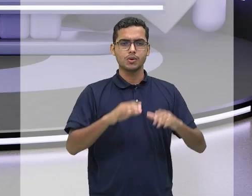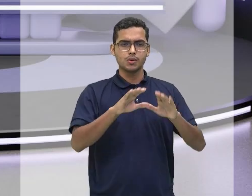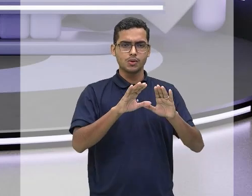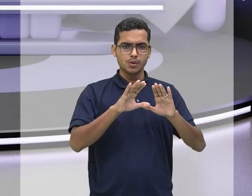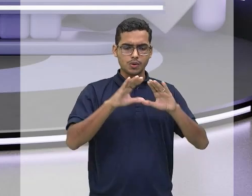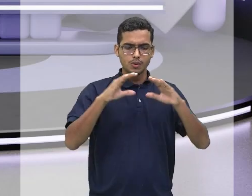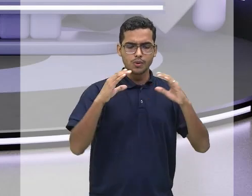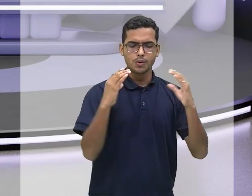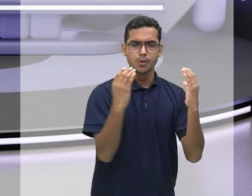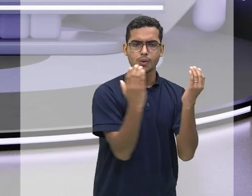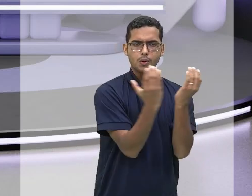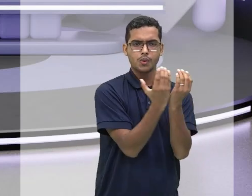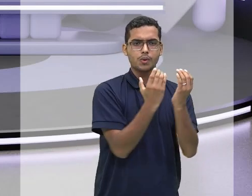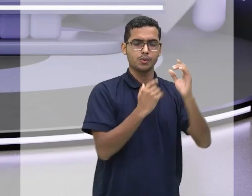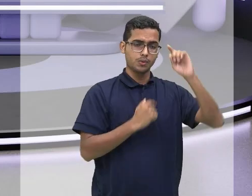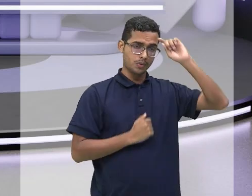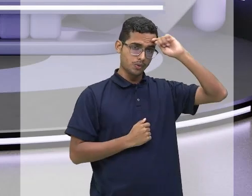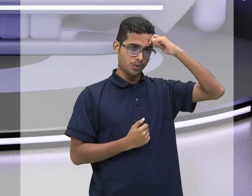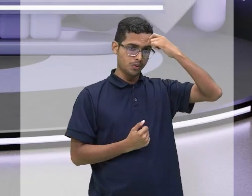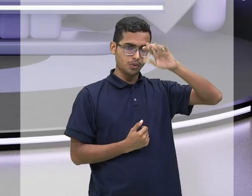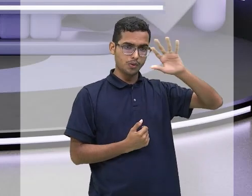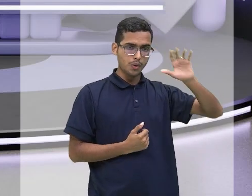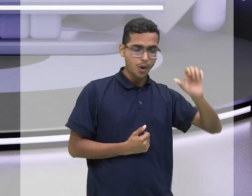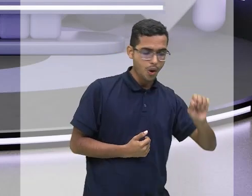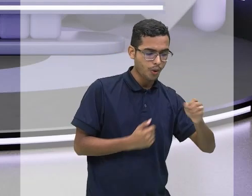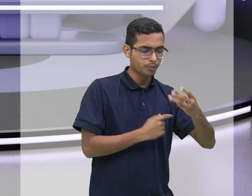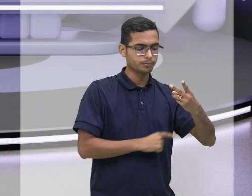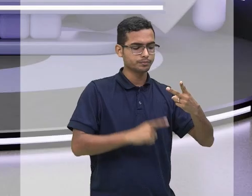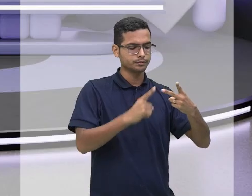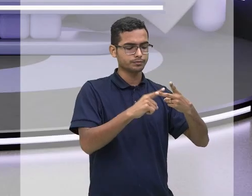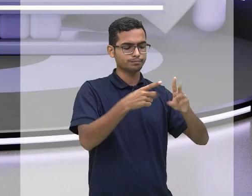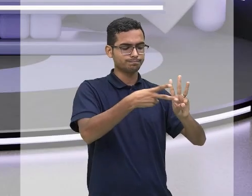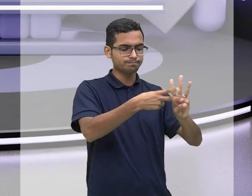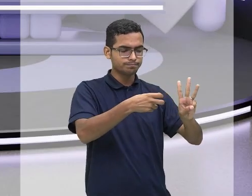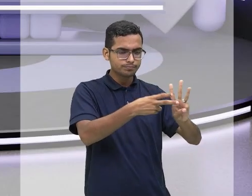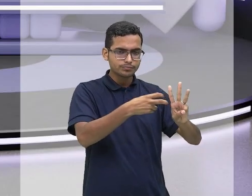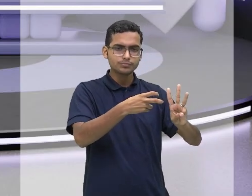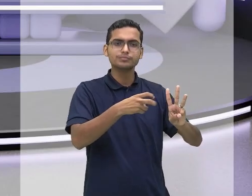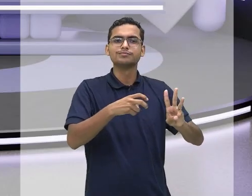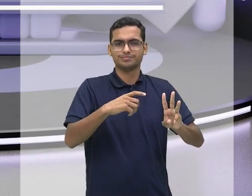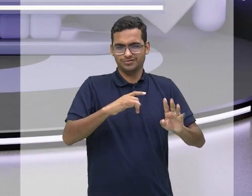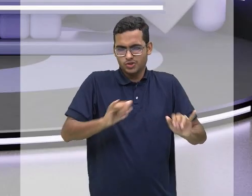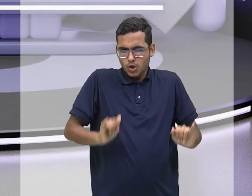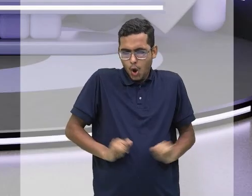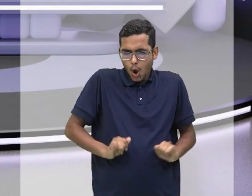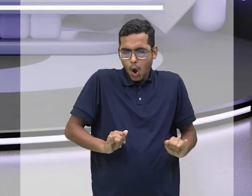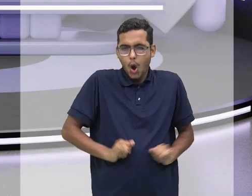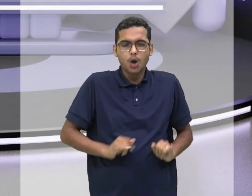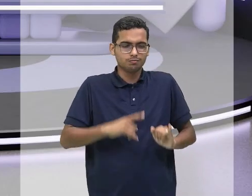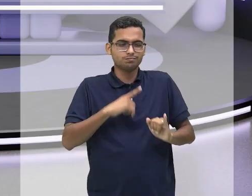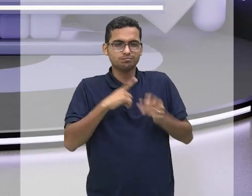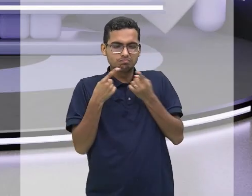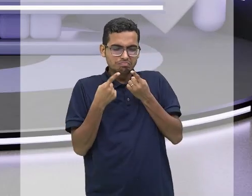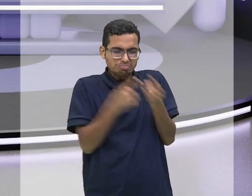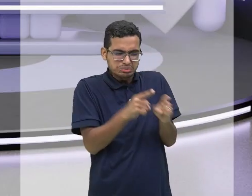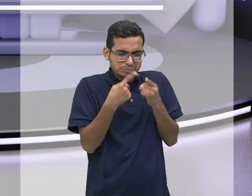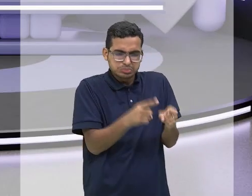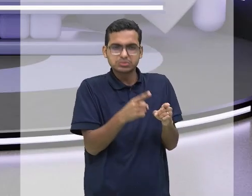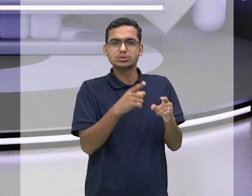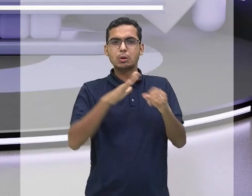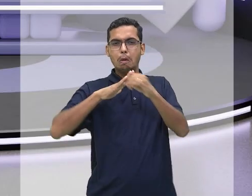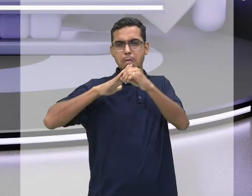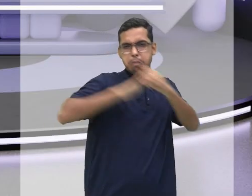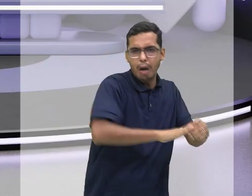de matriz africana, as comunidades de espiritualidade indígena são as mais discriminadas, são as mais